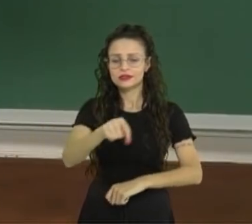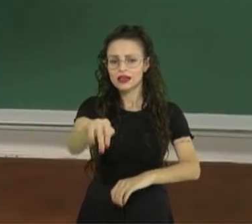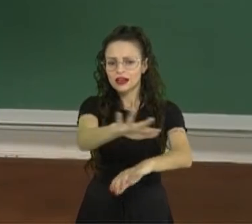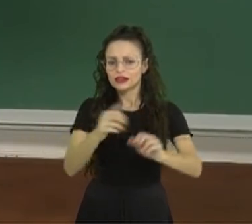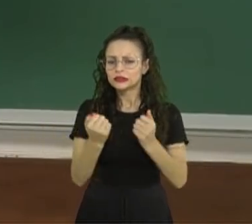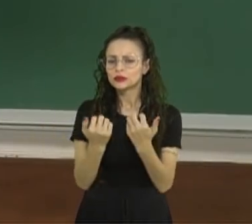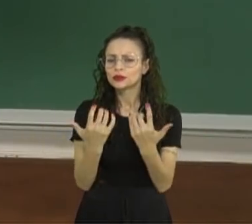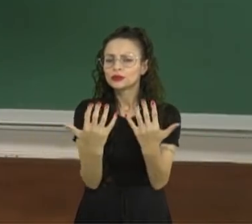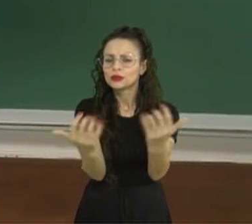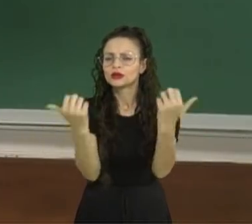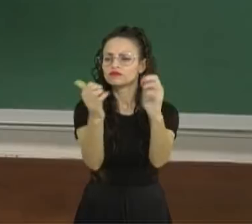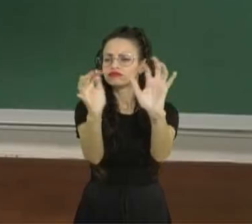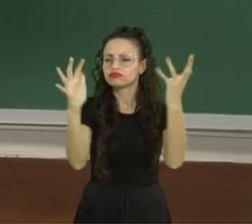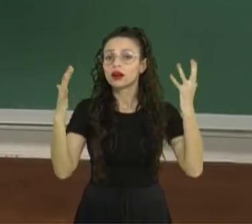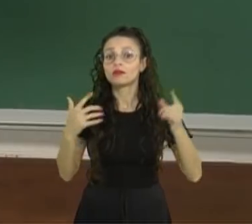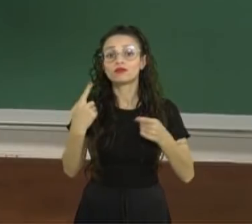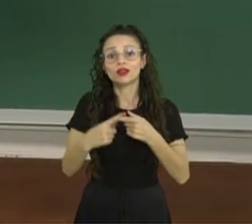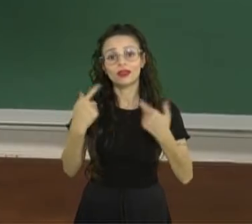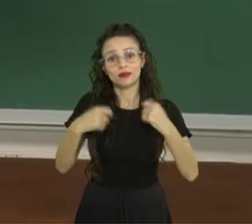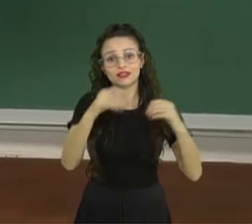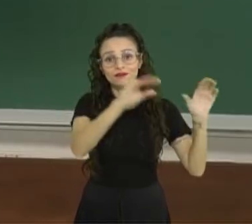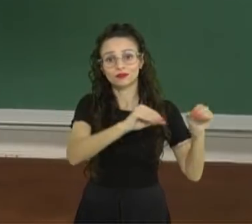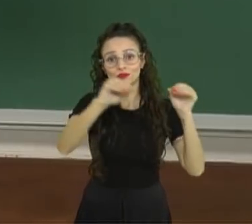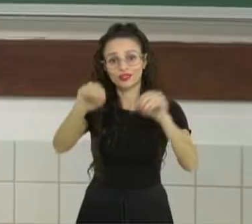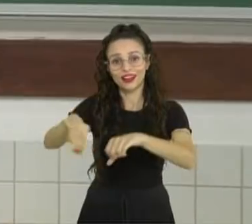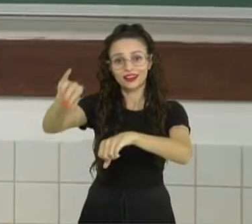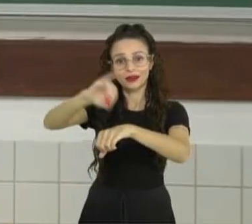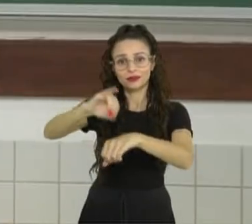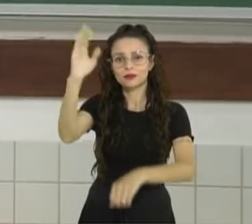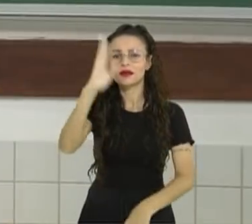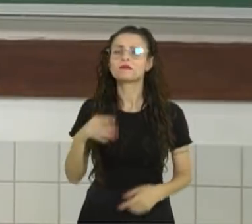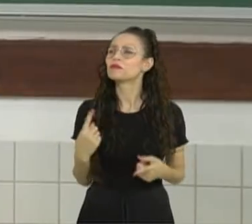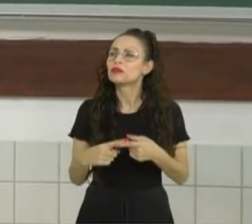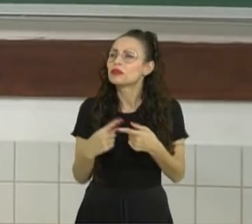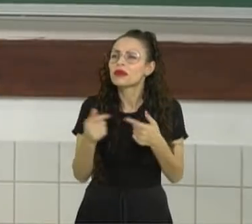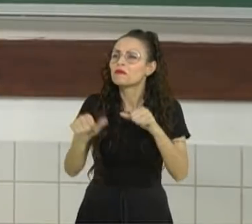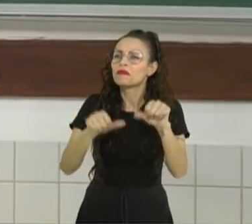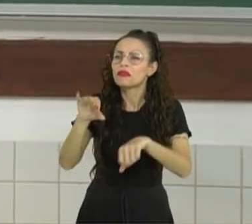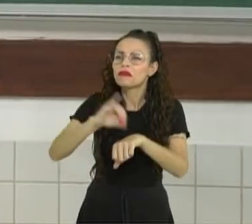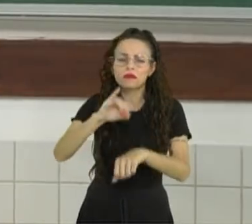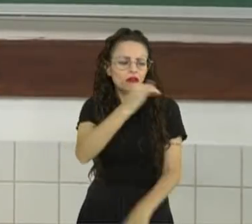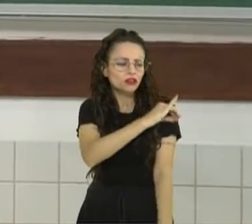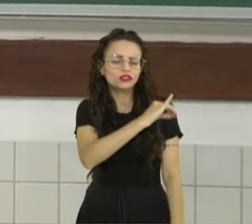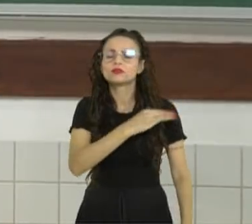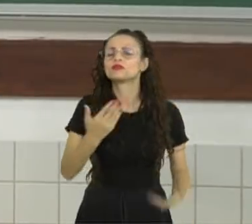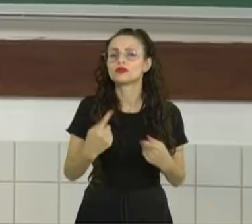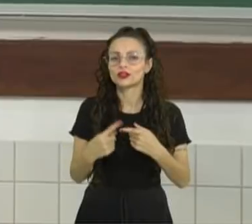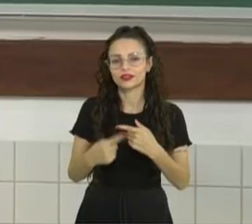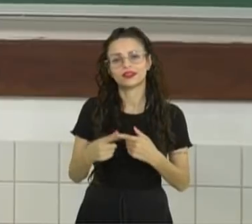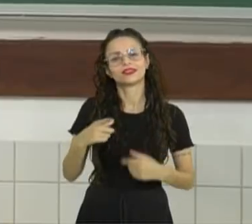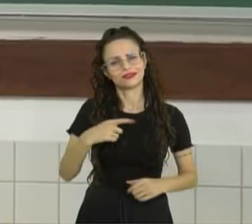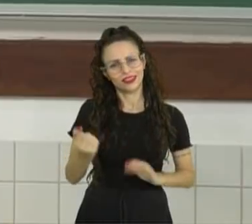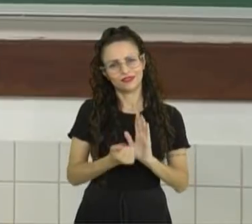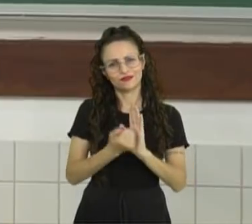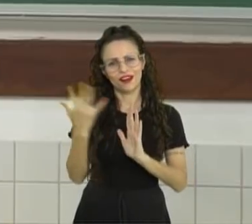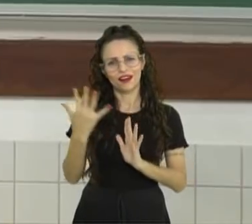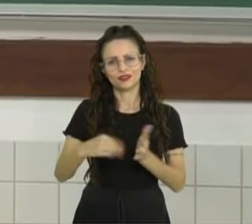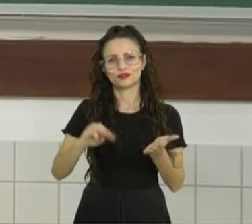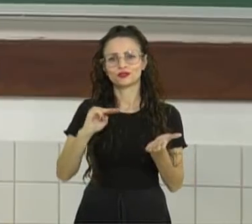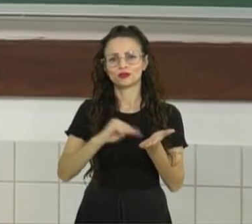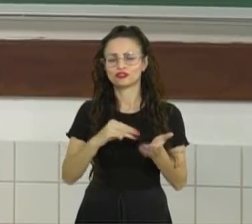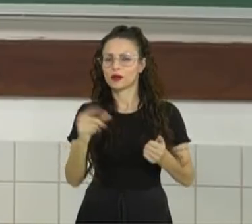por causa da necessidade de mudar a capital do país. Professor, por que mudou a capital do país no Rio de Janeiro? Tem vários